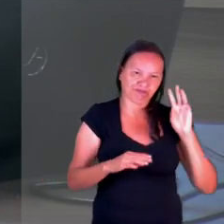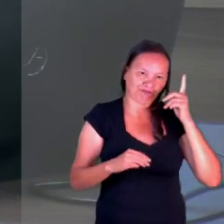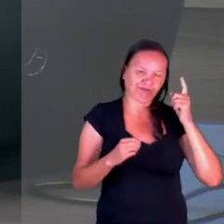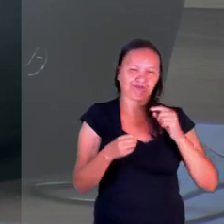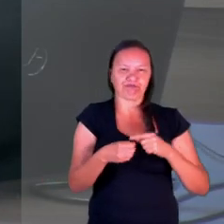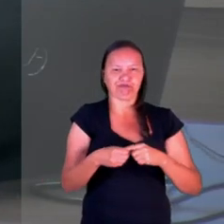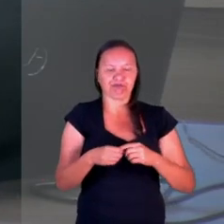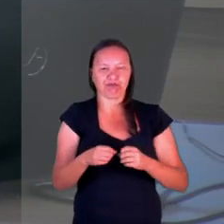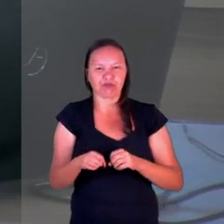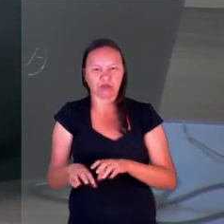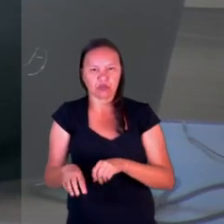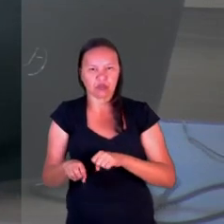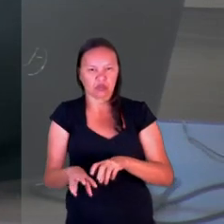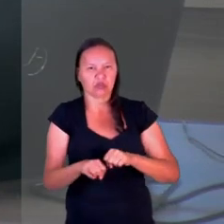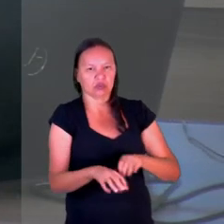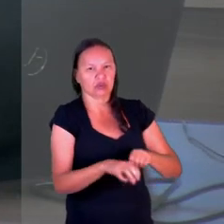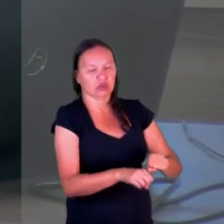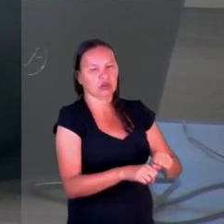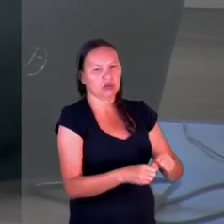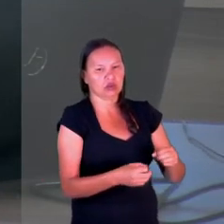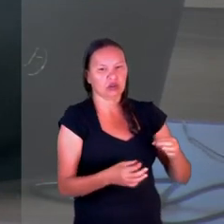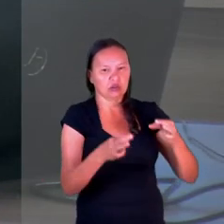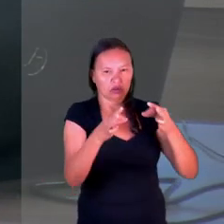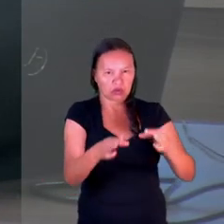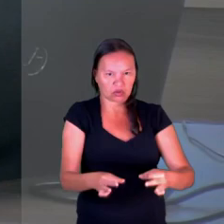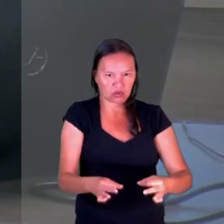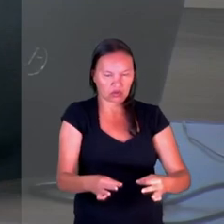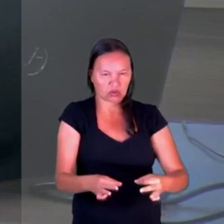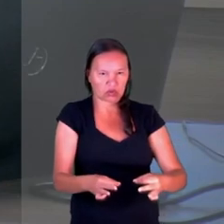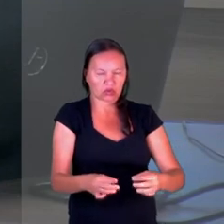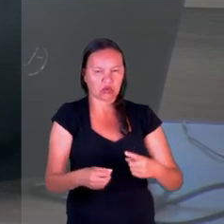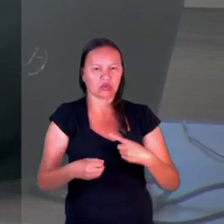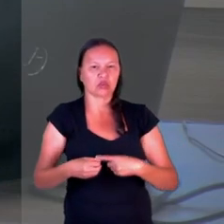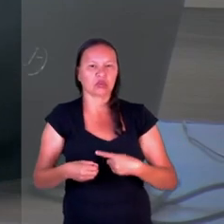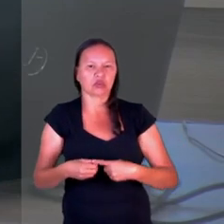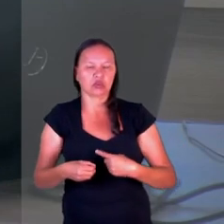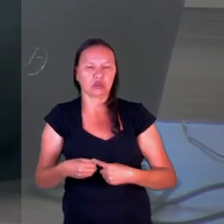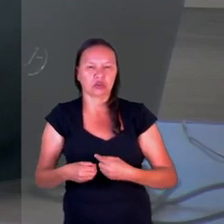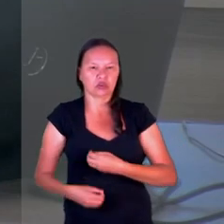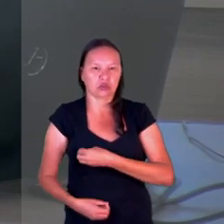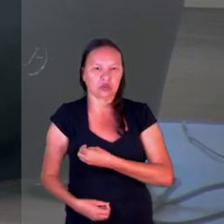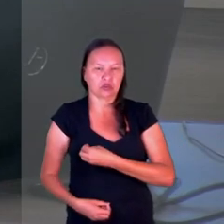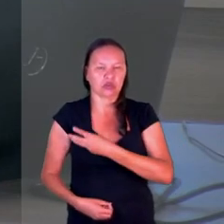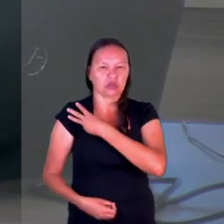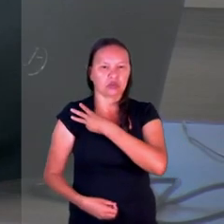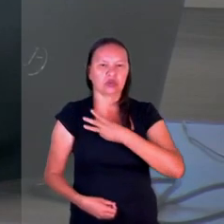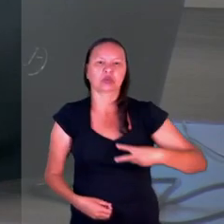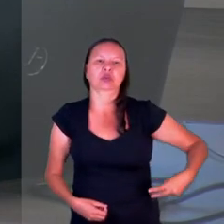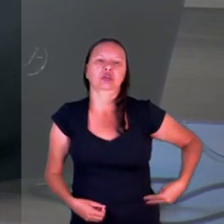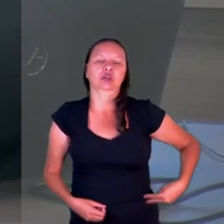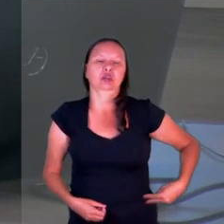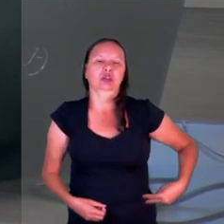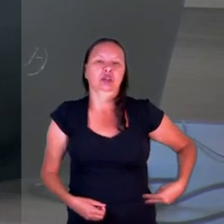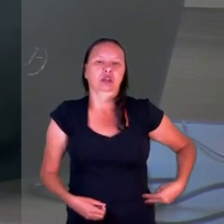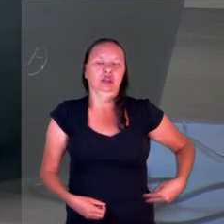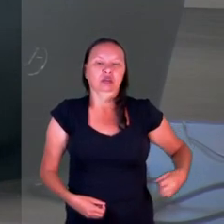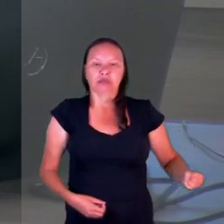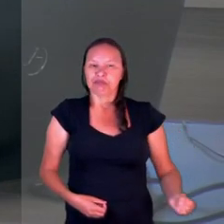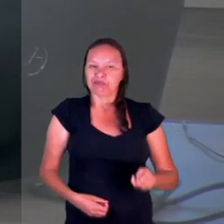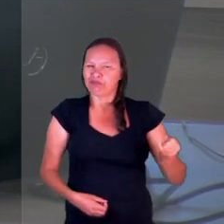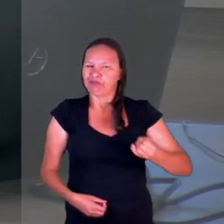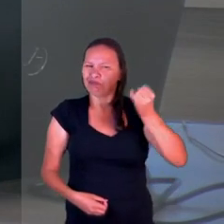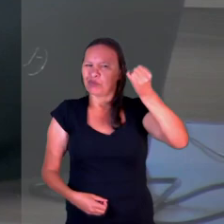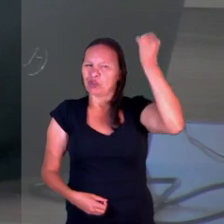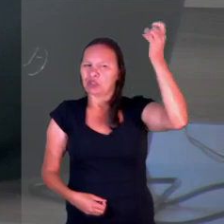Ceara do tribunal dos tribunais de justiça mas no âmbito do nosso Ministério Público é para que a gente